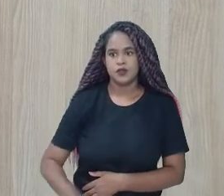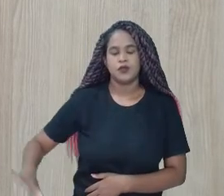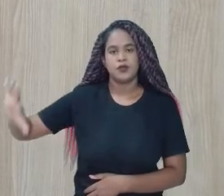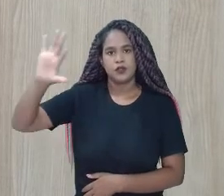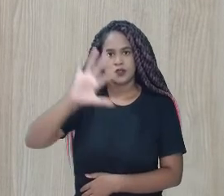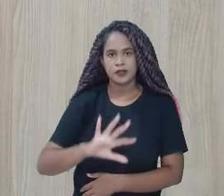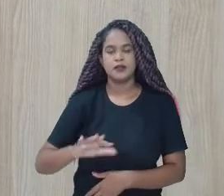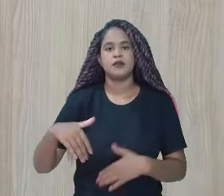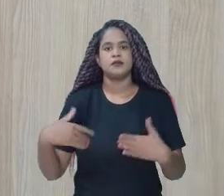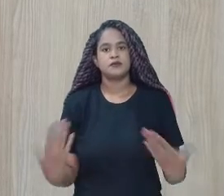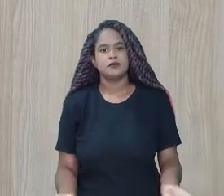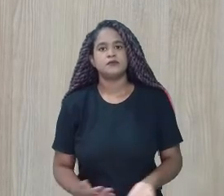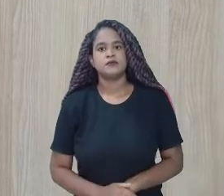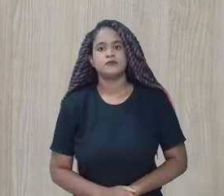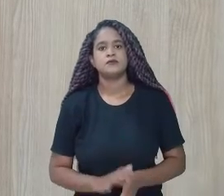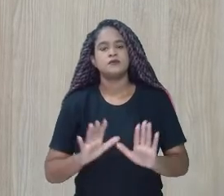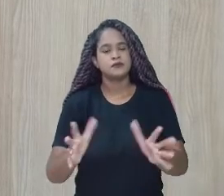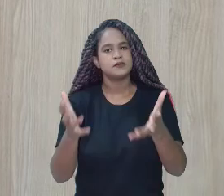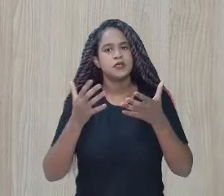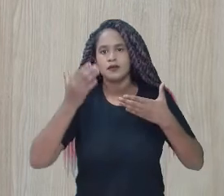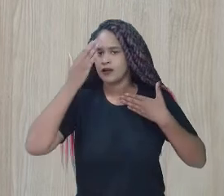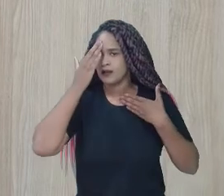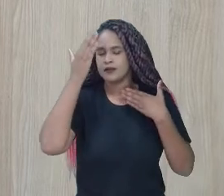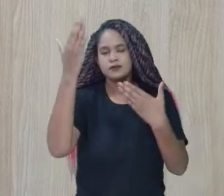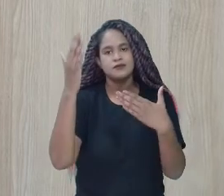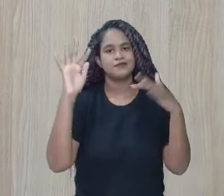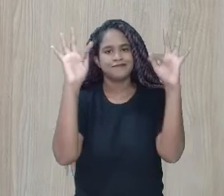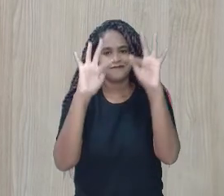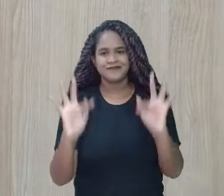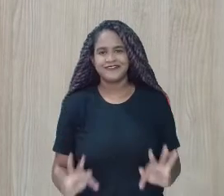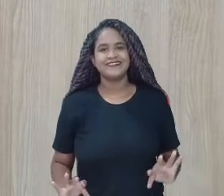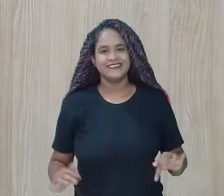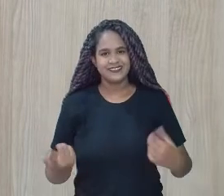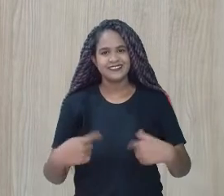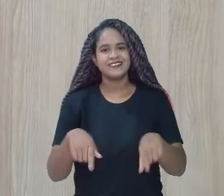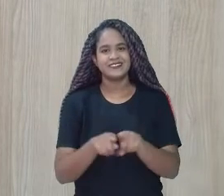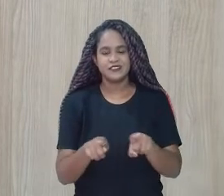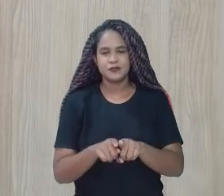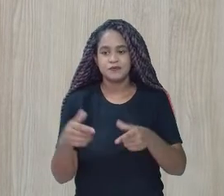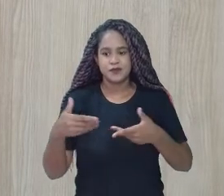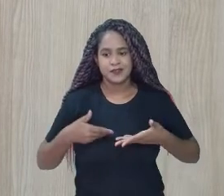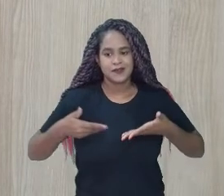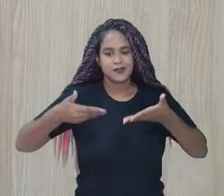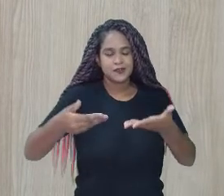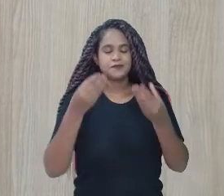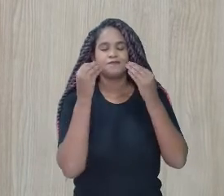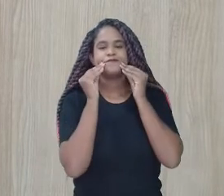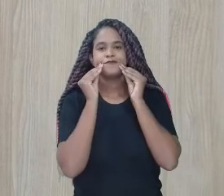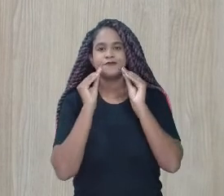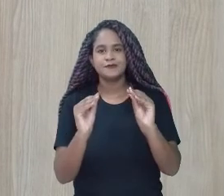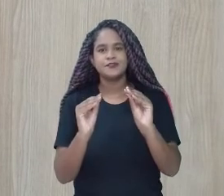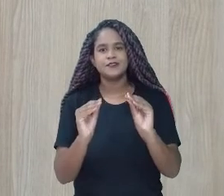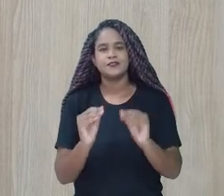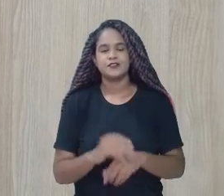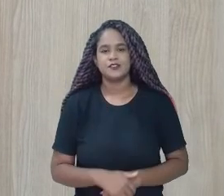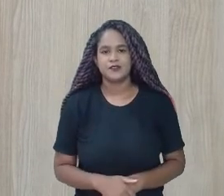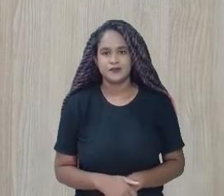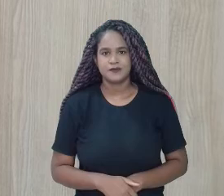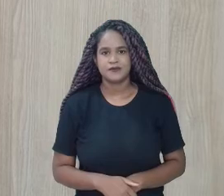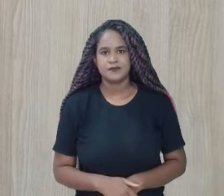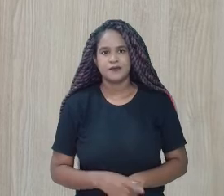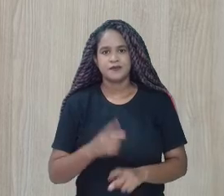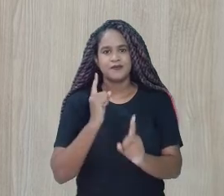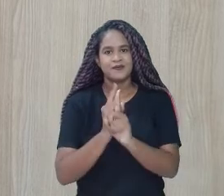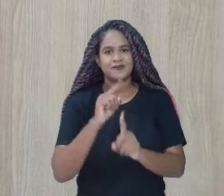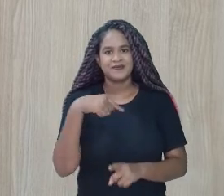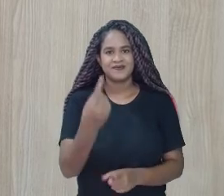também. Só tenho a agradecer e fico muito feliz aqui com esse convite. Um beijo bem grande para vocês